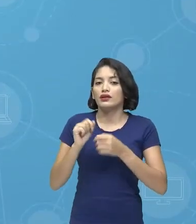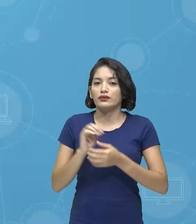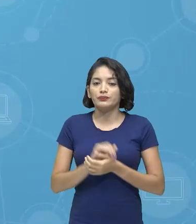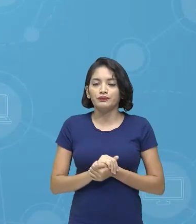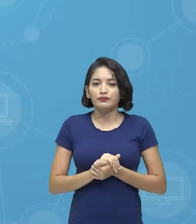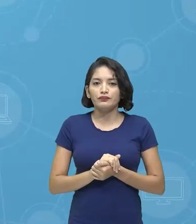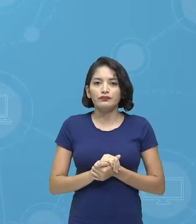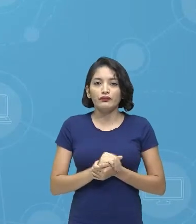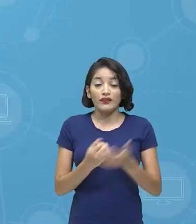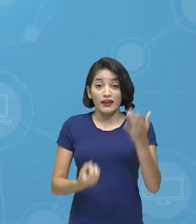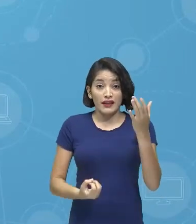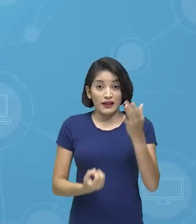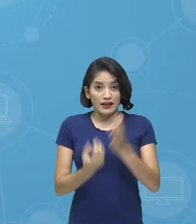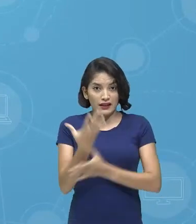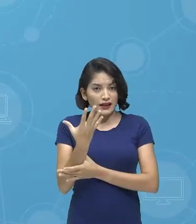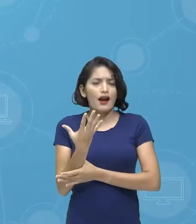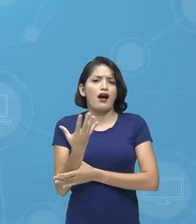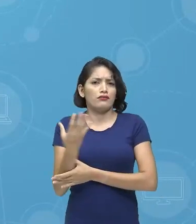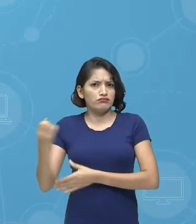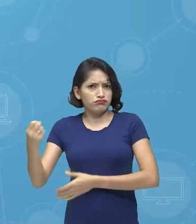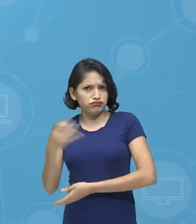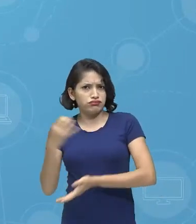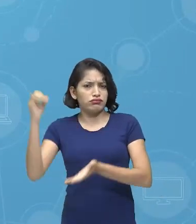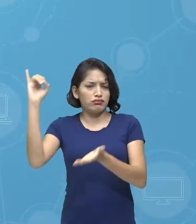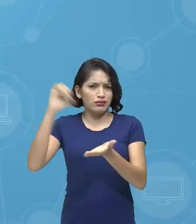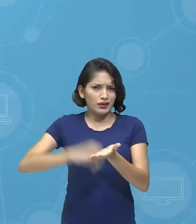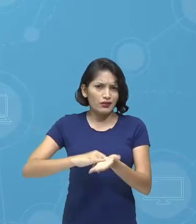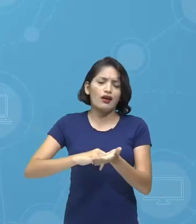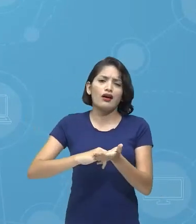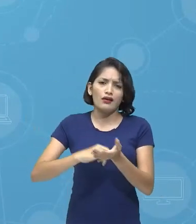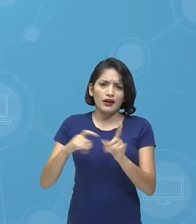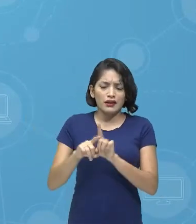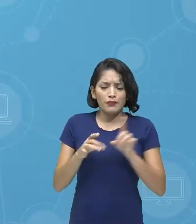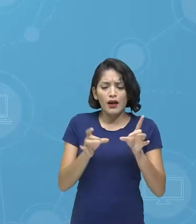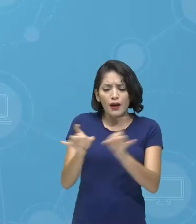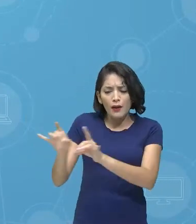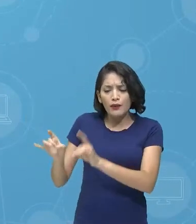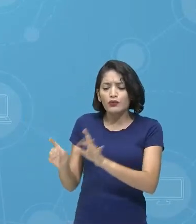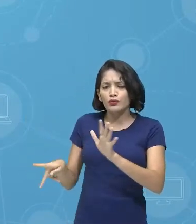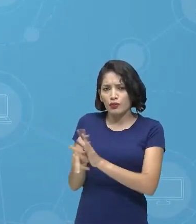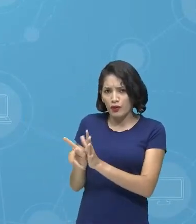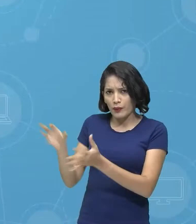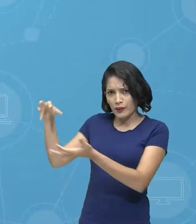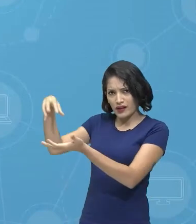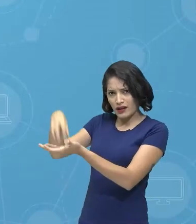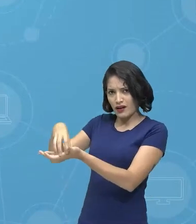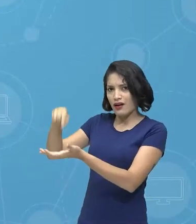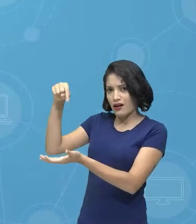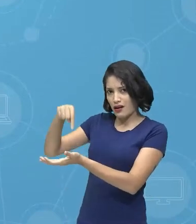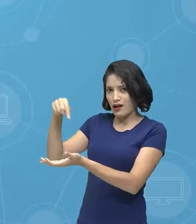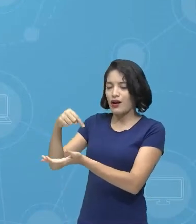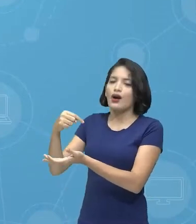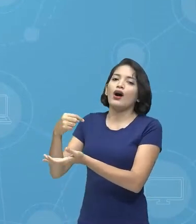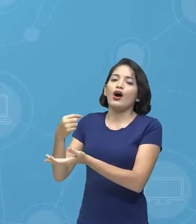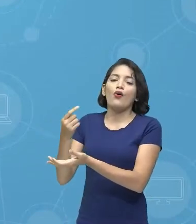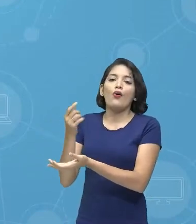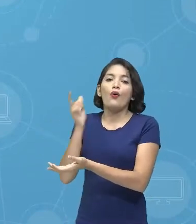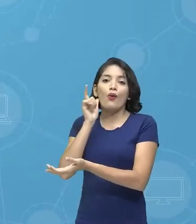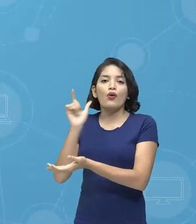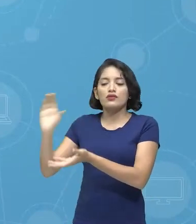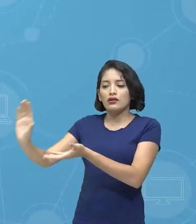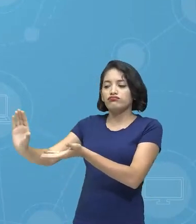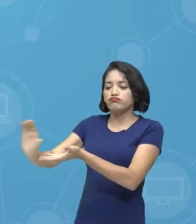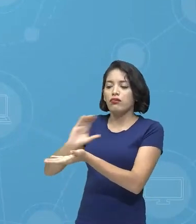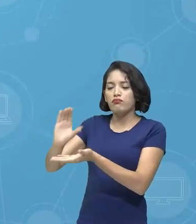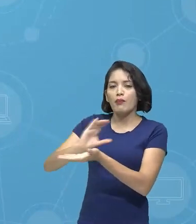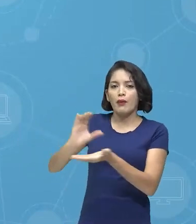Vou criar novos impostos e taxar produtos ali para a minha colônia, que é a forma ali do meu cofrinho